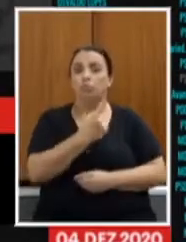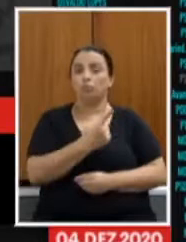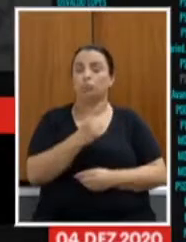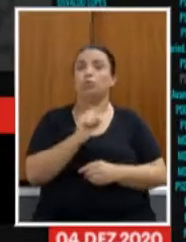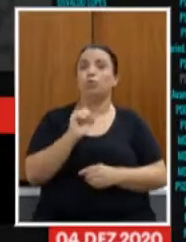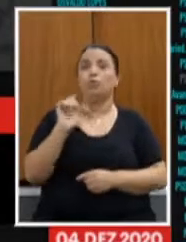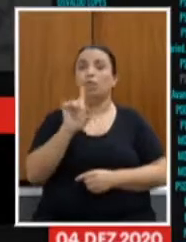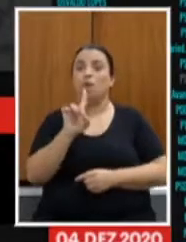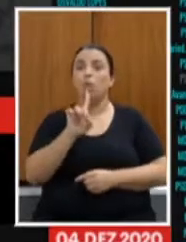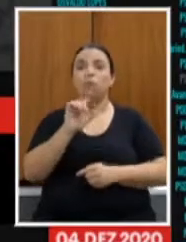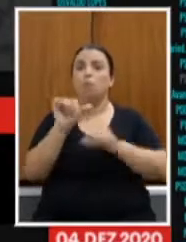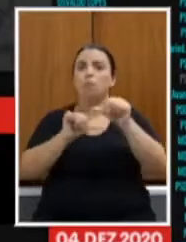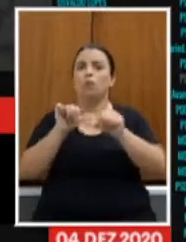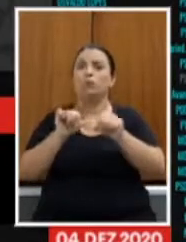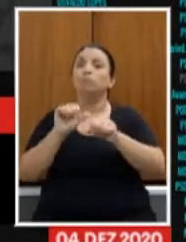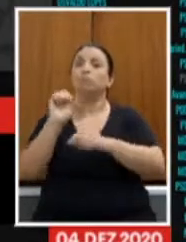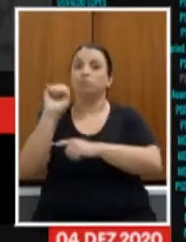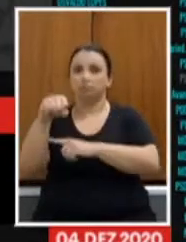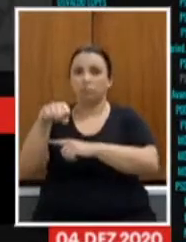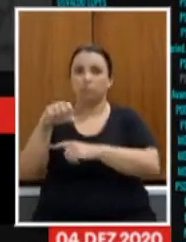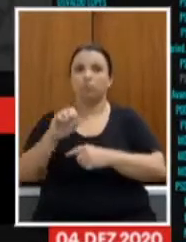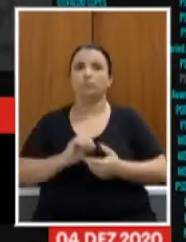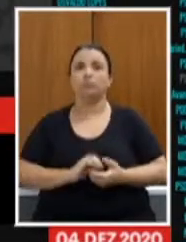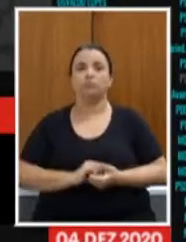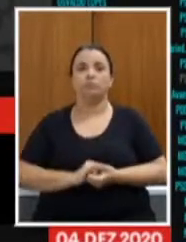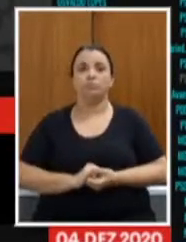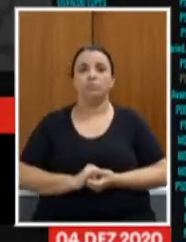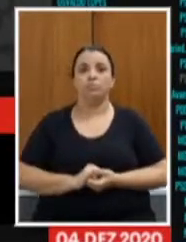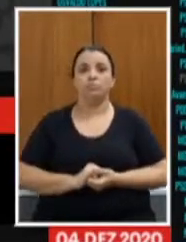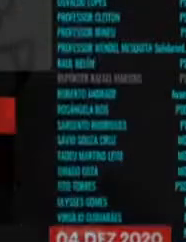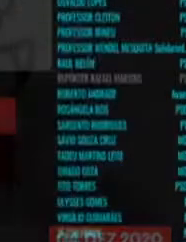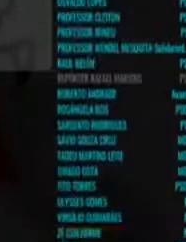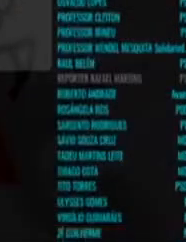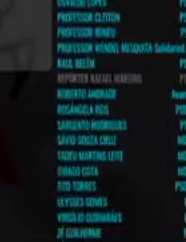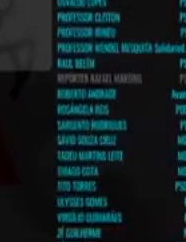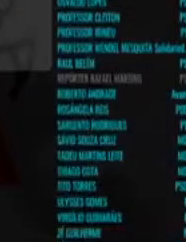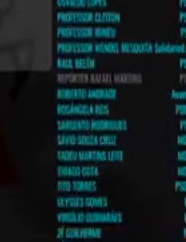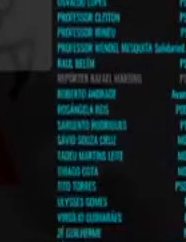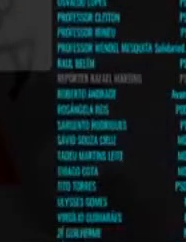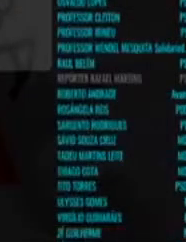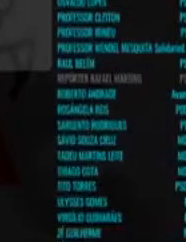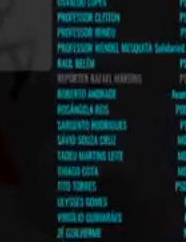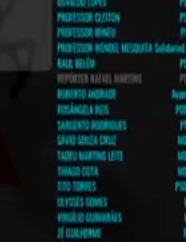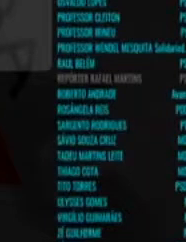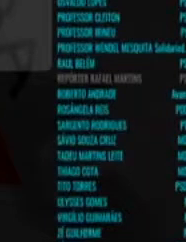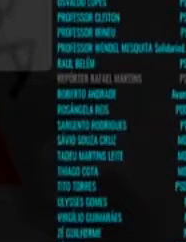sim.